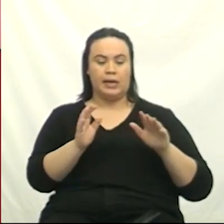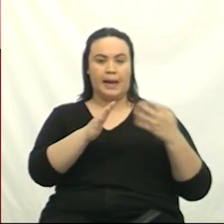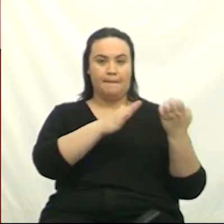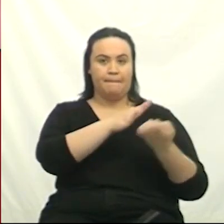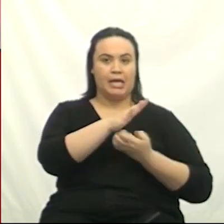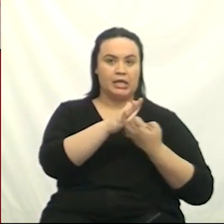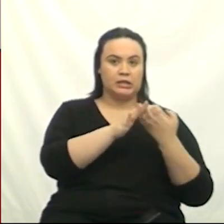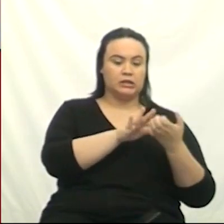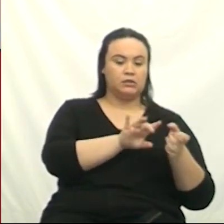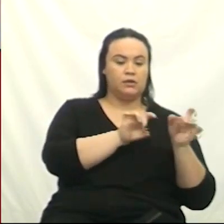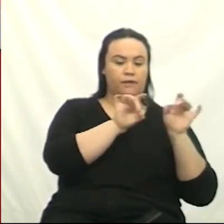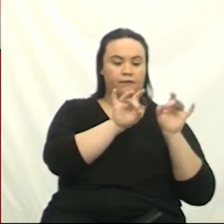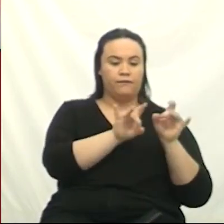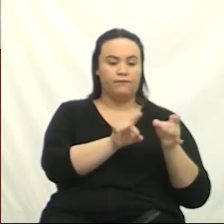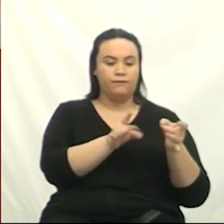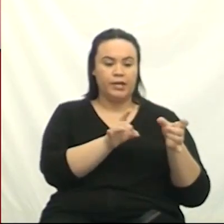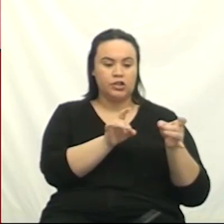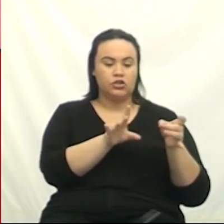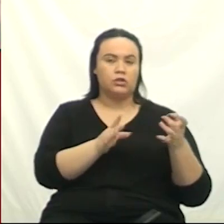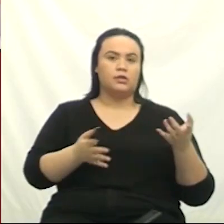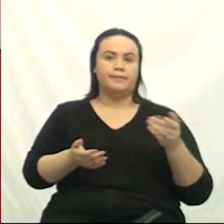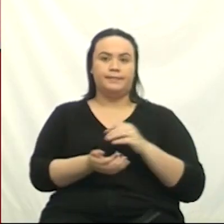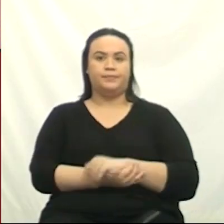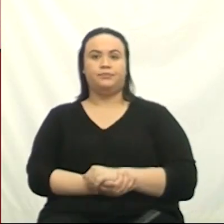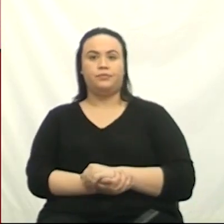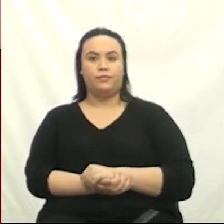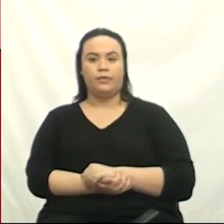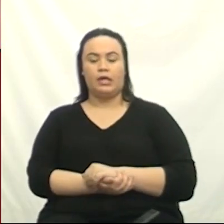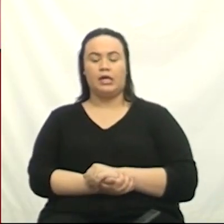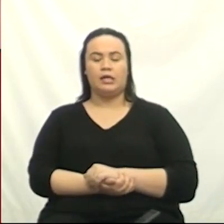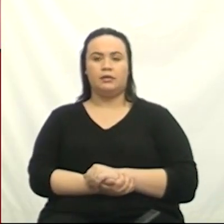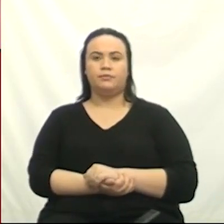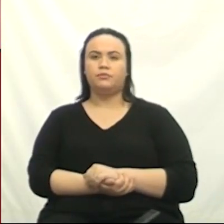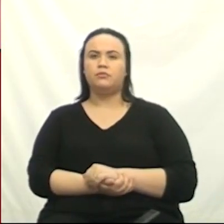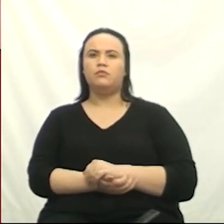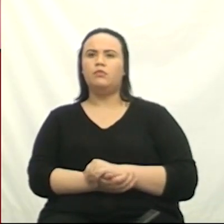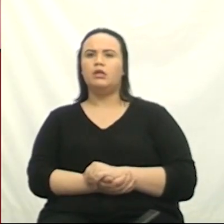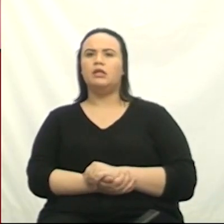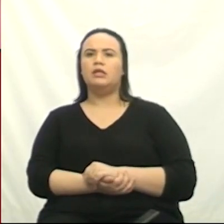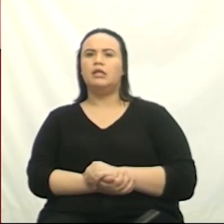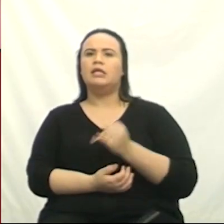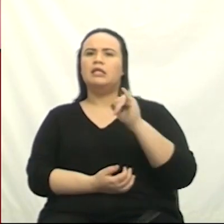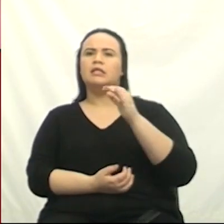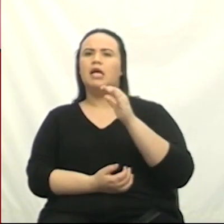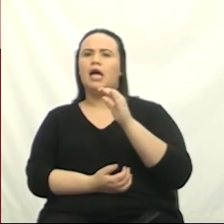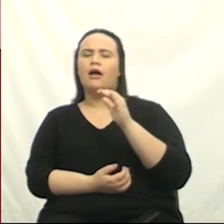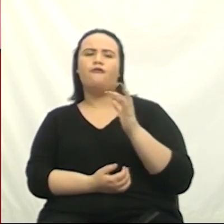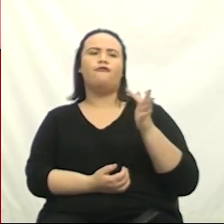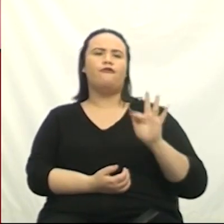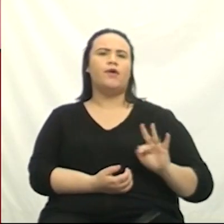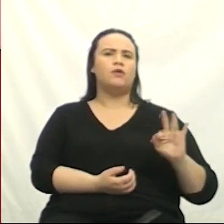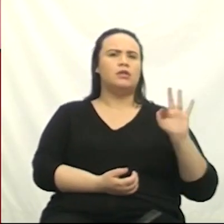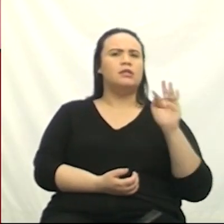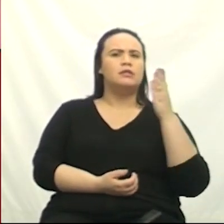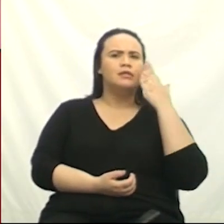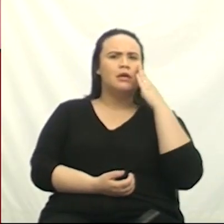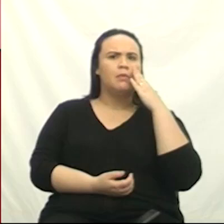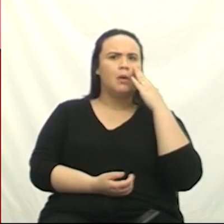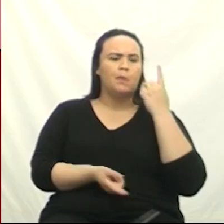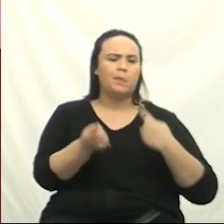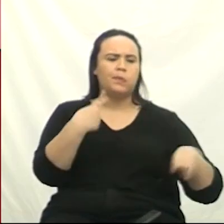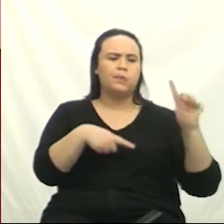e lá nosso vizinho aqui na na Forquilinha aqui na Isara vocês sabem o quanto tem se desenvolvido